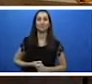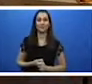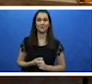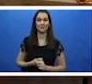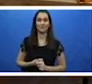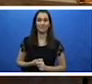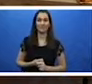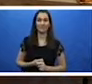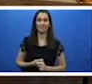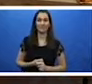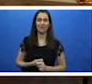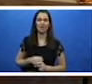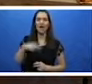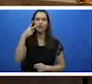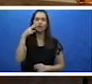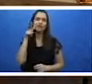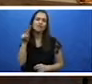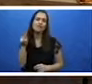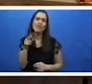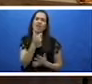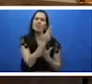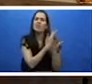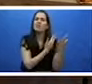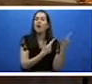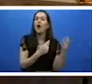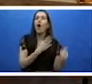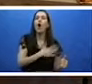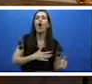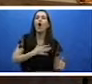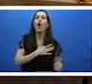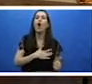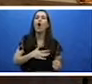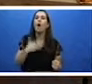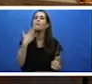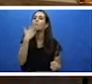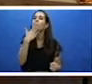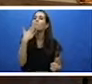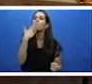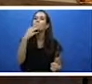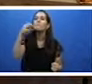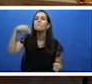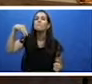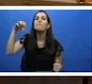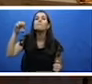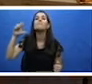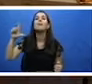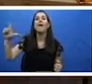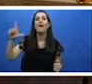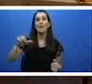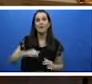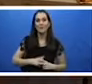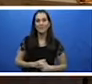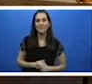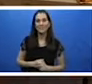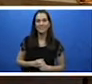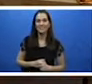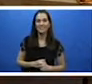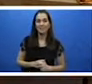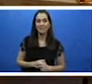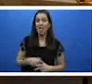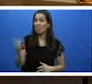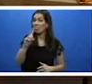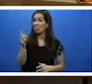A gente vê nos desenhos que gosta de mel. Com essa dica você vai adivinhar, tá? Como que é aqui? Voa, não